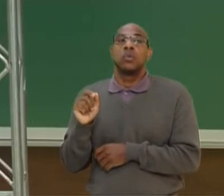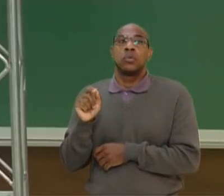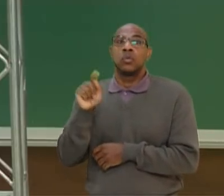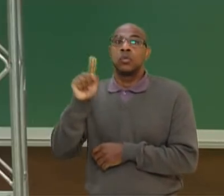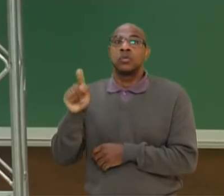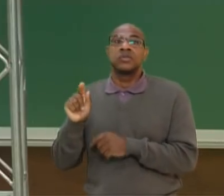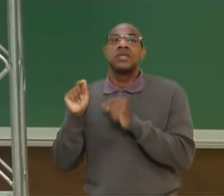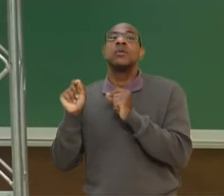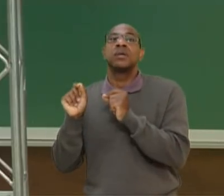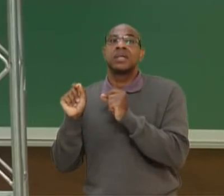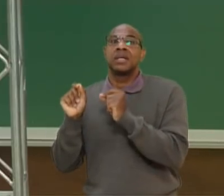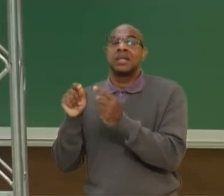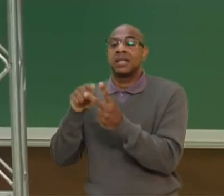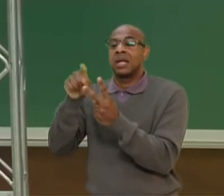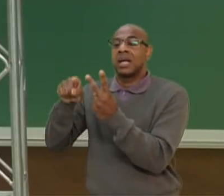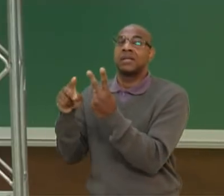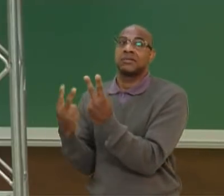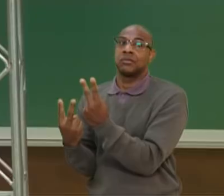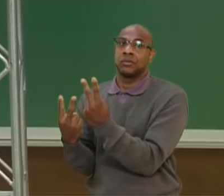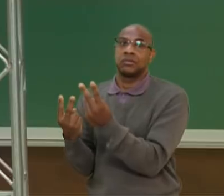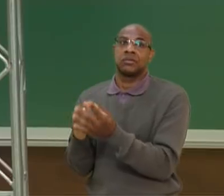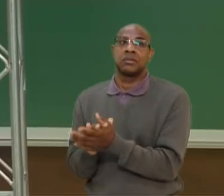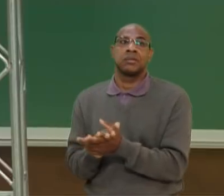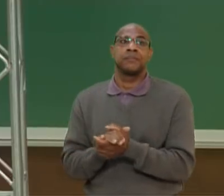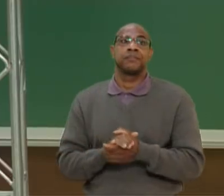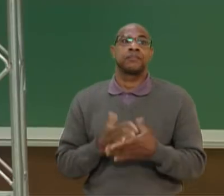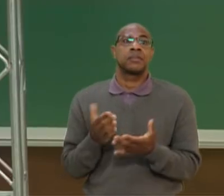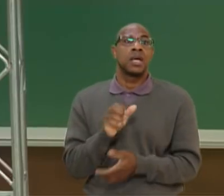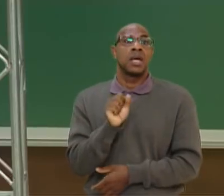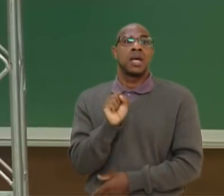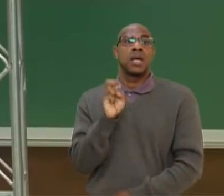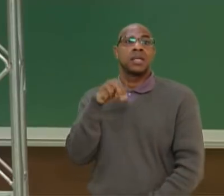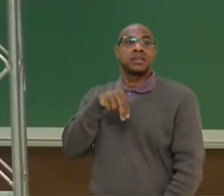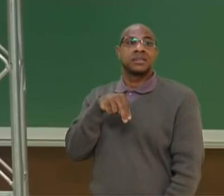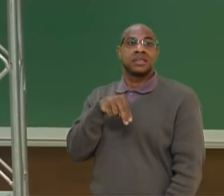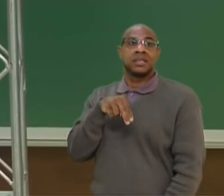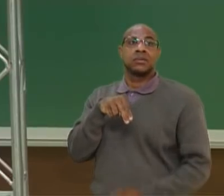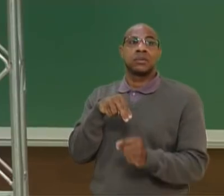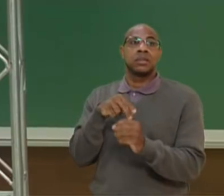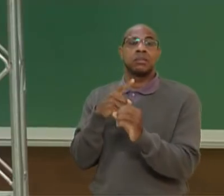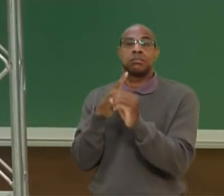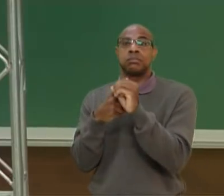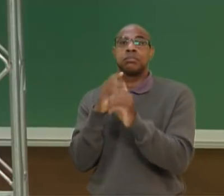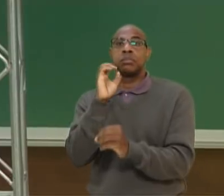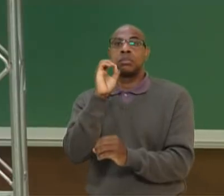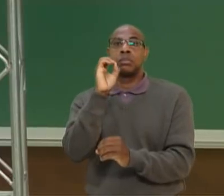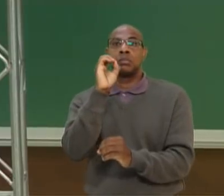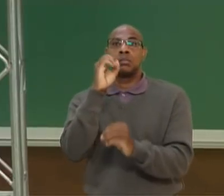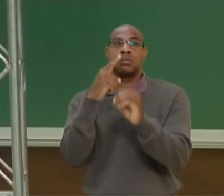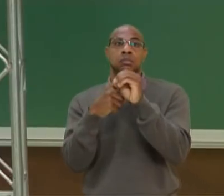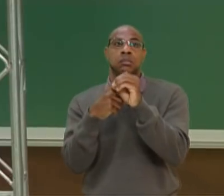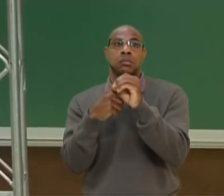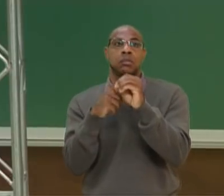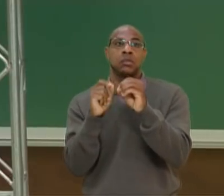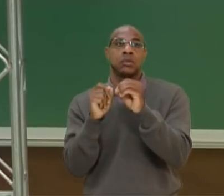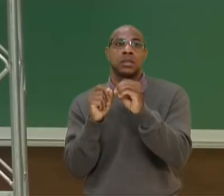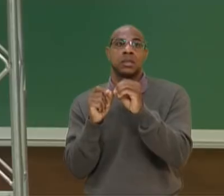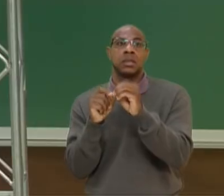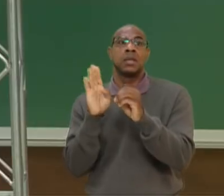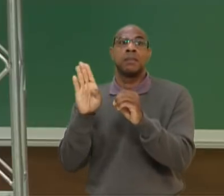as duas formulazinhas. Primeiro, a seno. O seno, o valor é o B, no caso aqui, nosso B vale